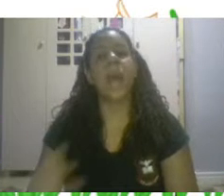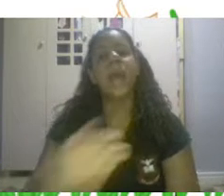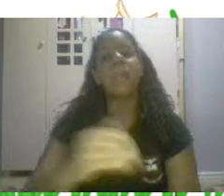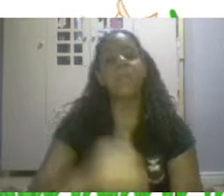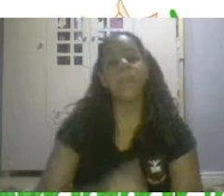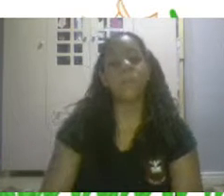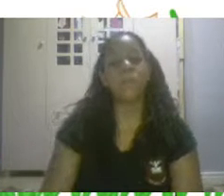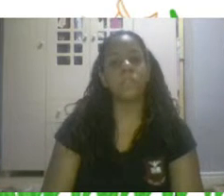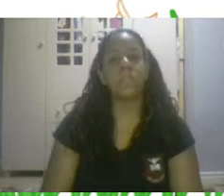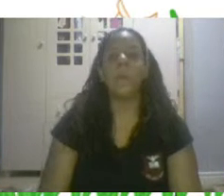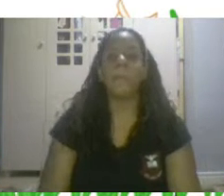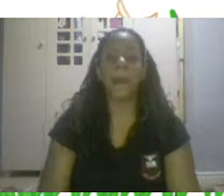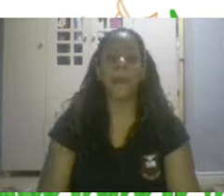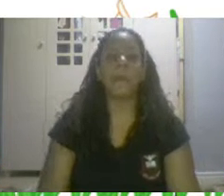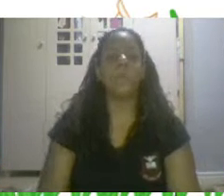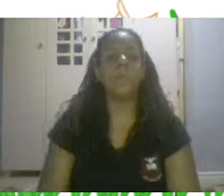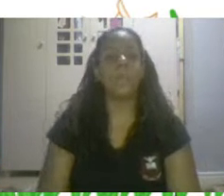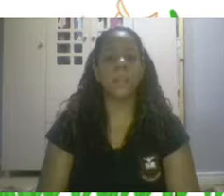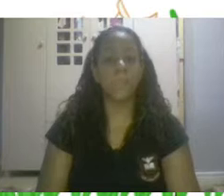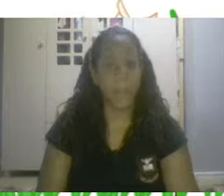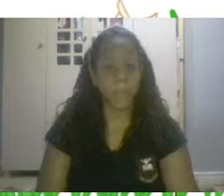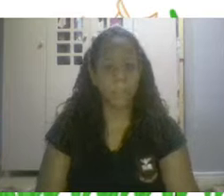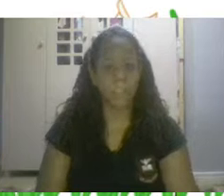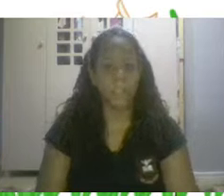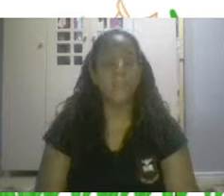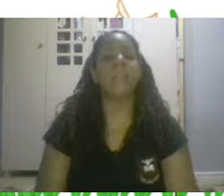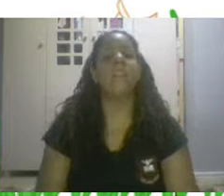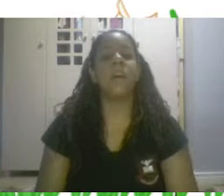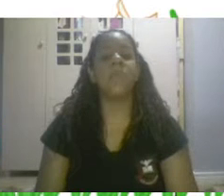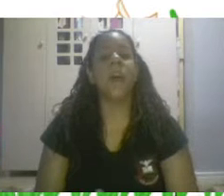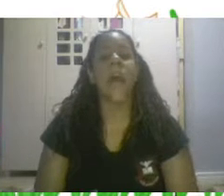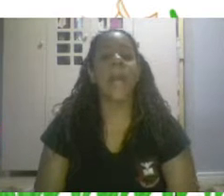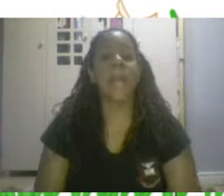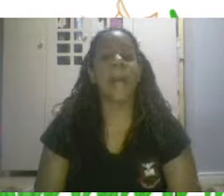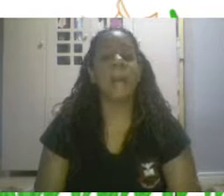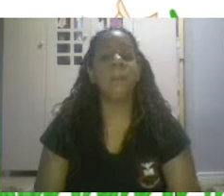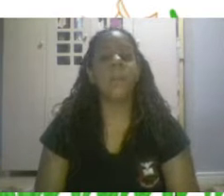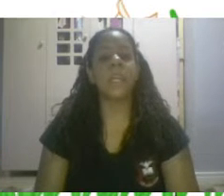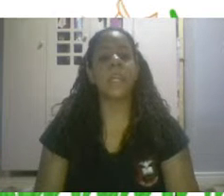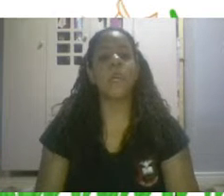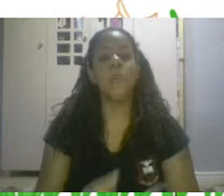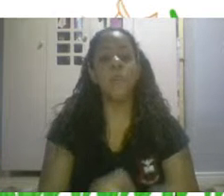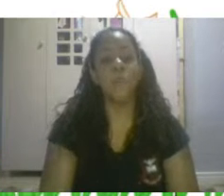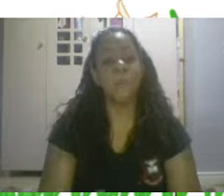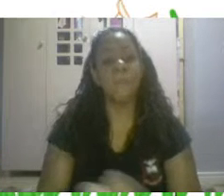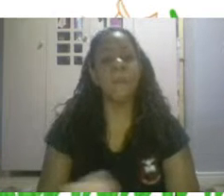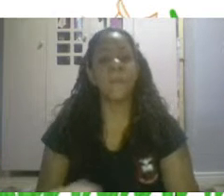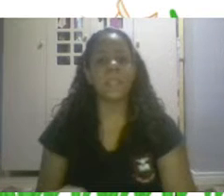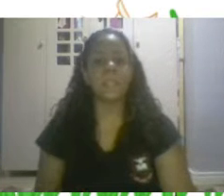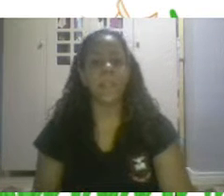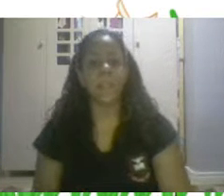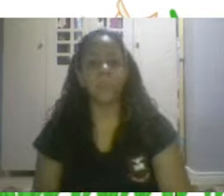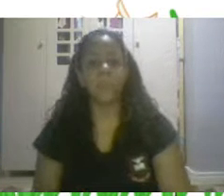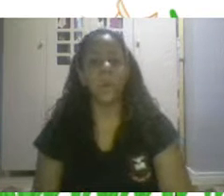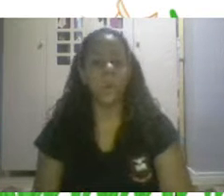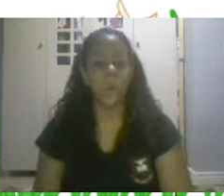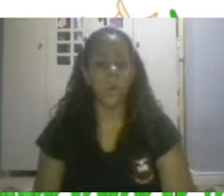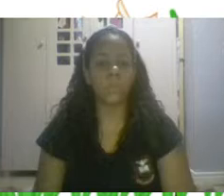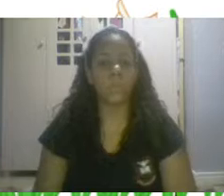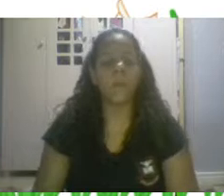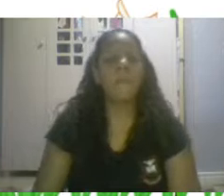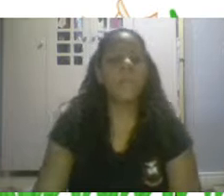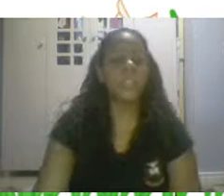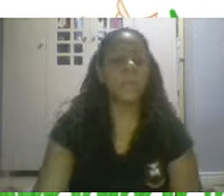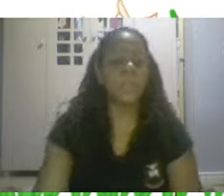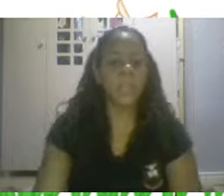de alimentos para os animais. Então, acaba que um vai precisar do